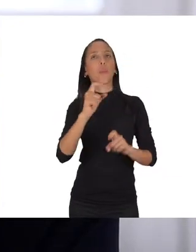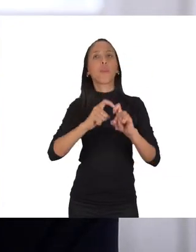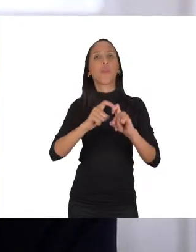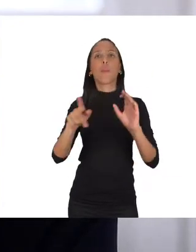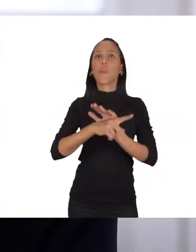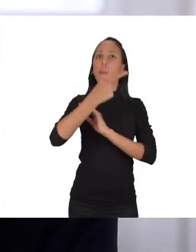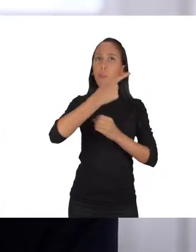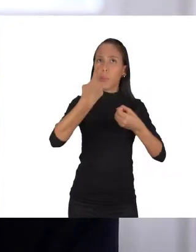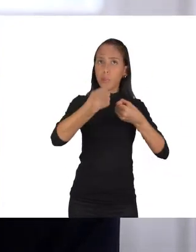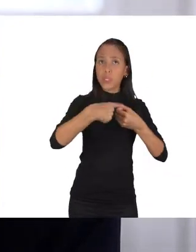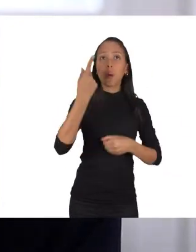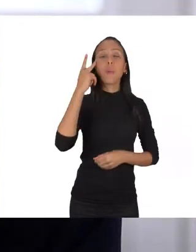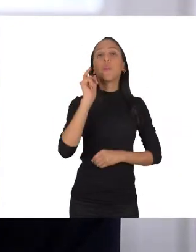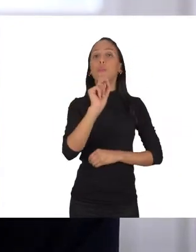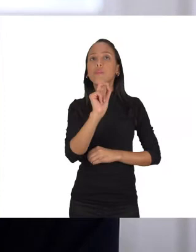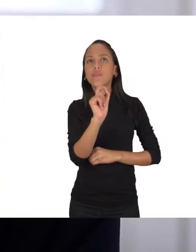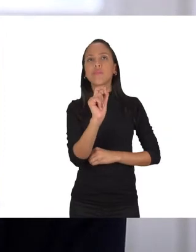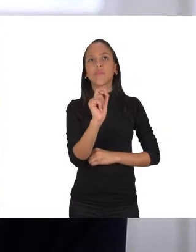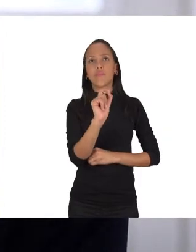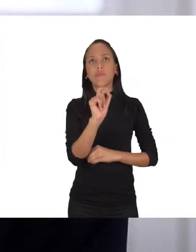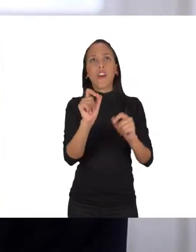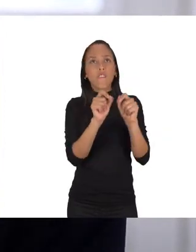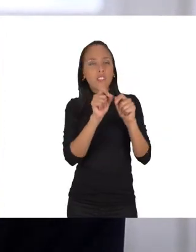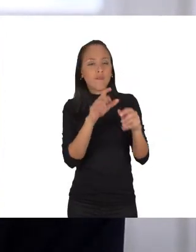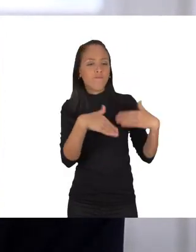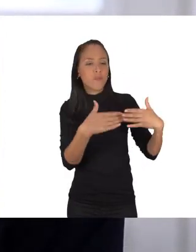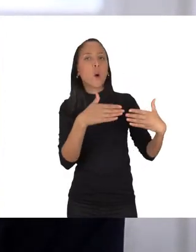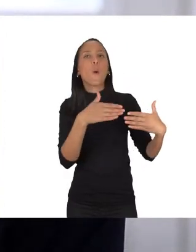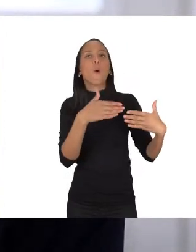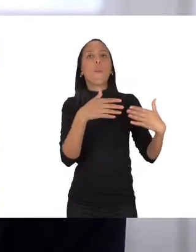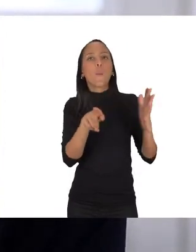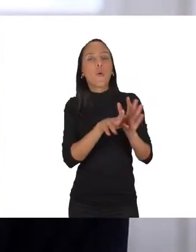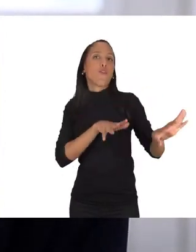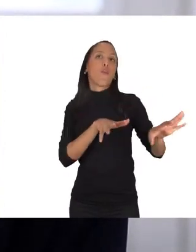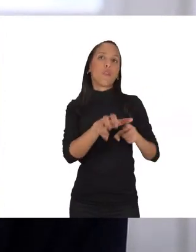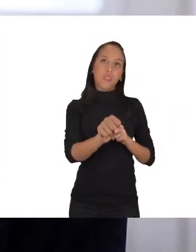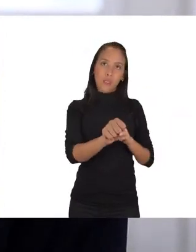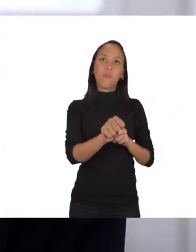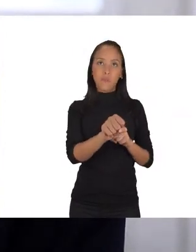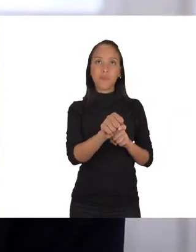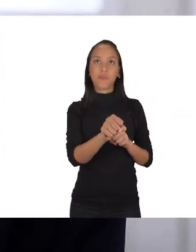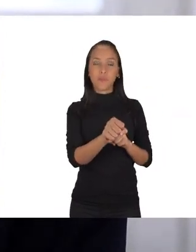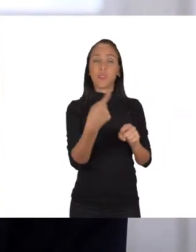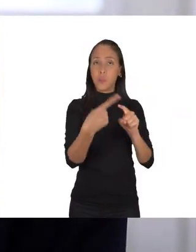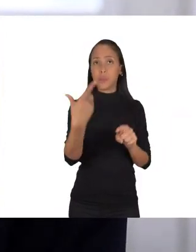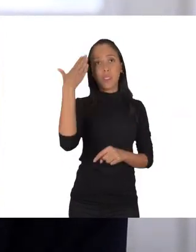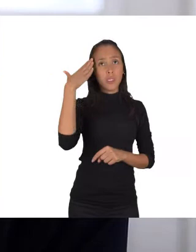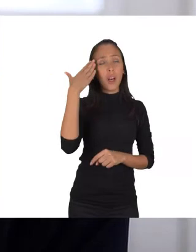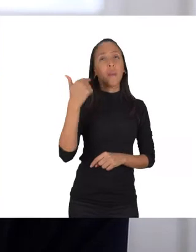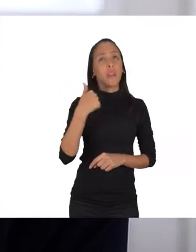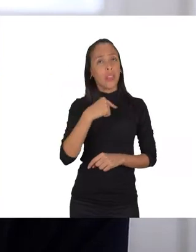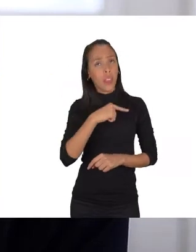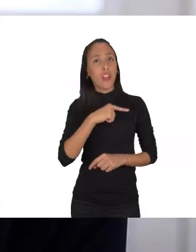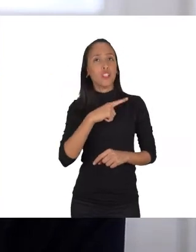intenção também de fazer um processo de formação também, haja visto que da dificuldade dos